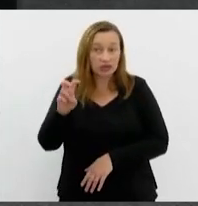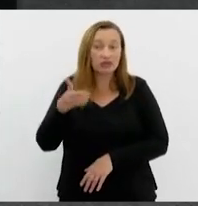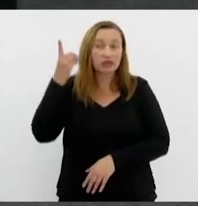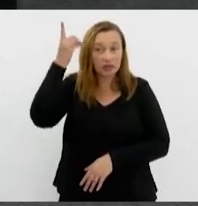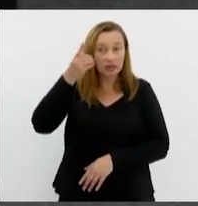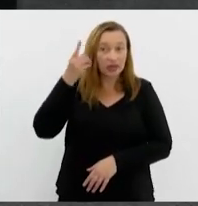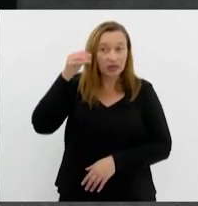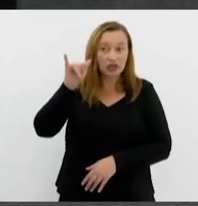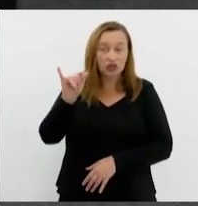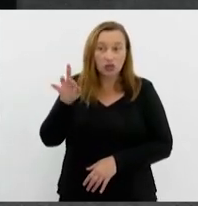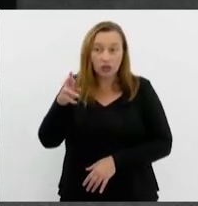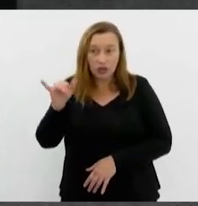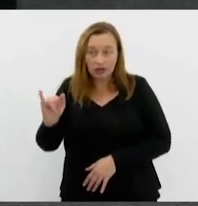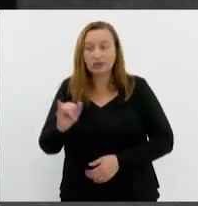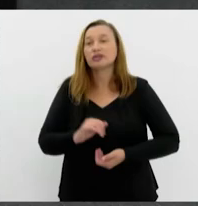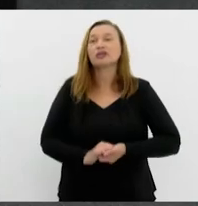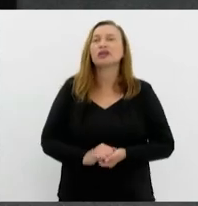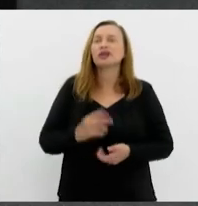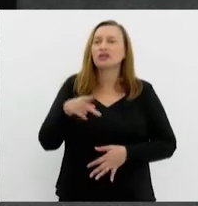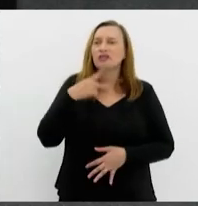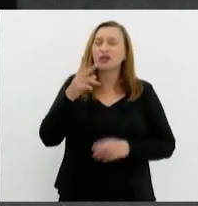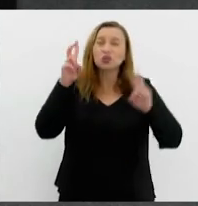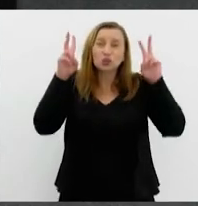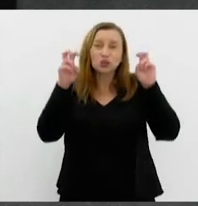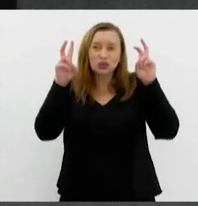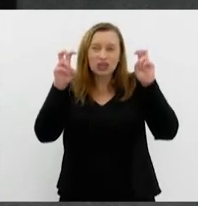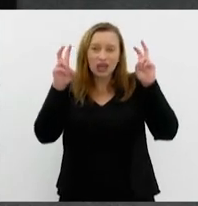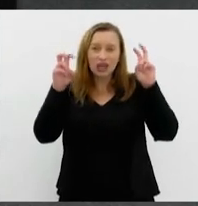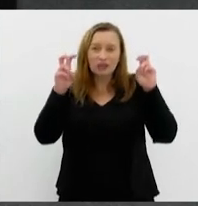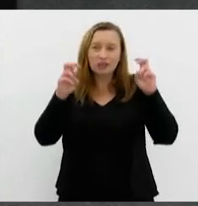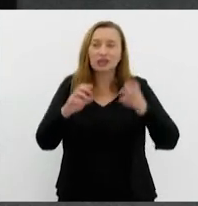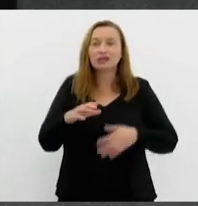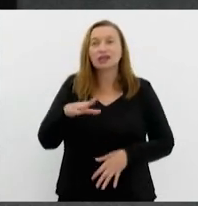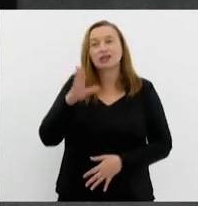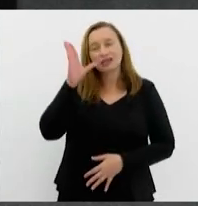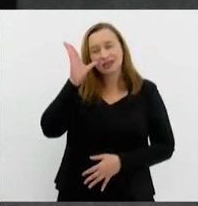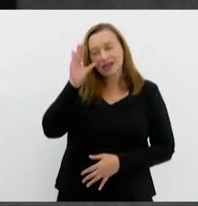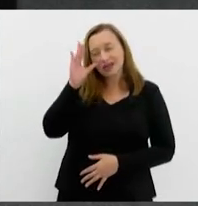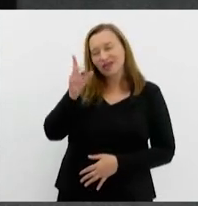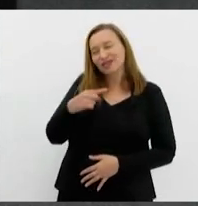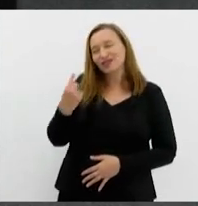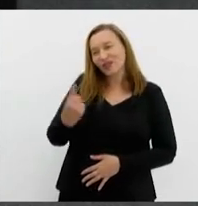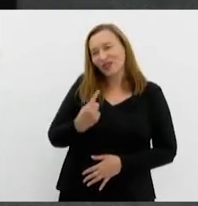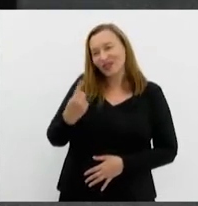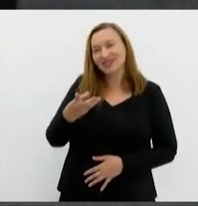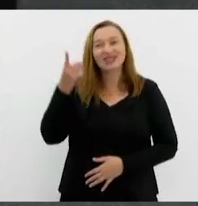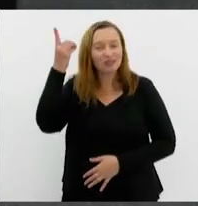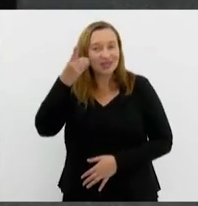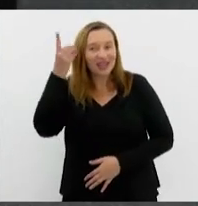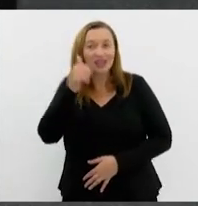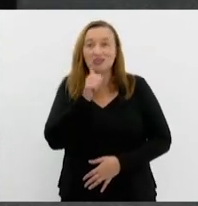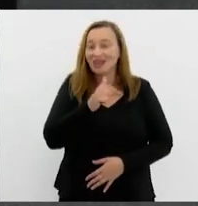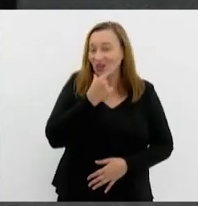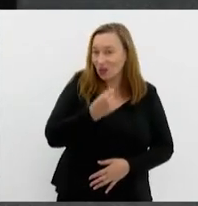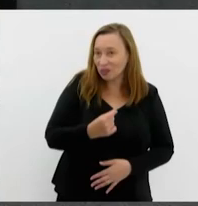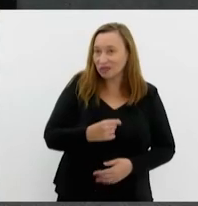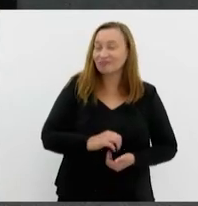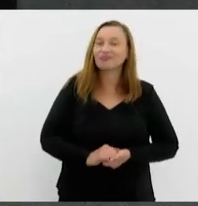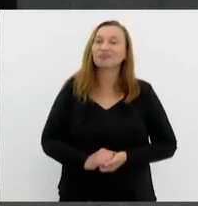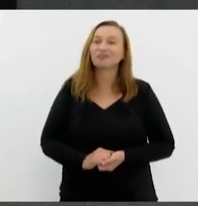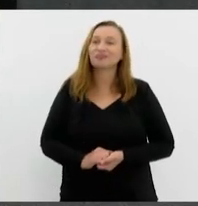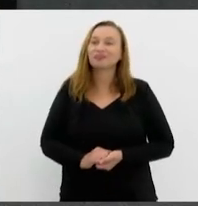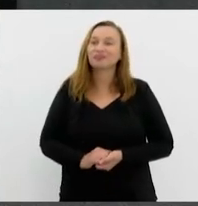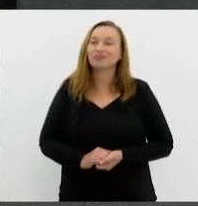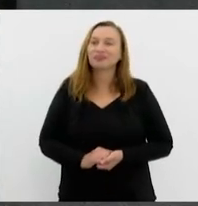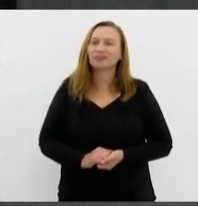Yuri, falando sobre um tema que interessa a todos nós, deputadas e deputados, que são